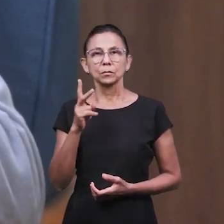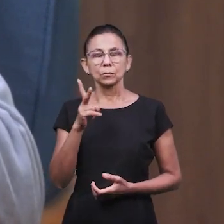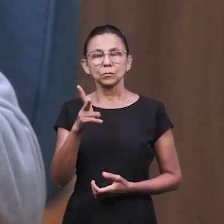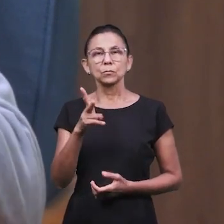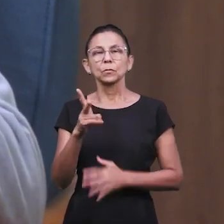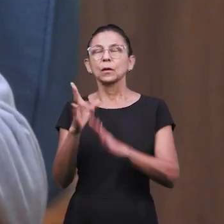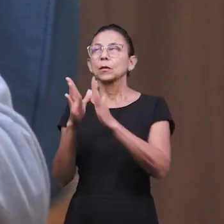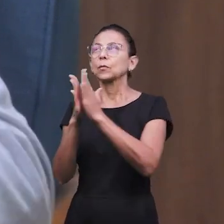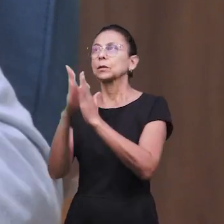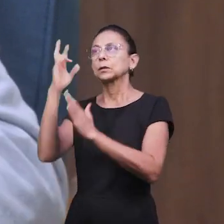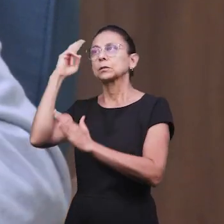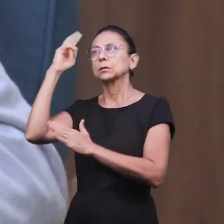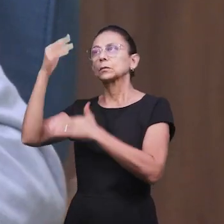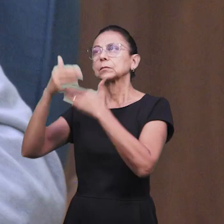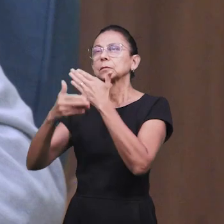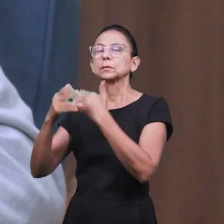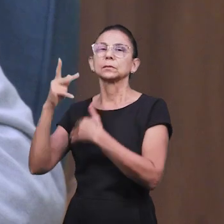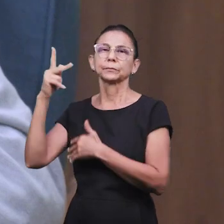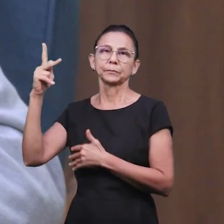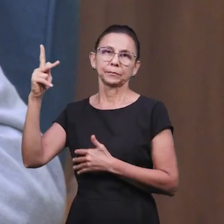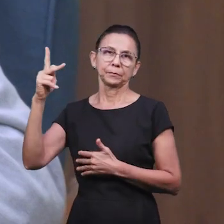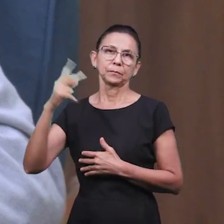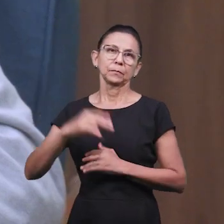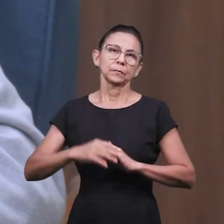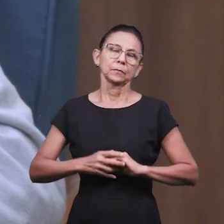continuemos buscando ao Senhor